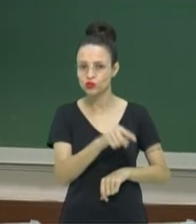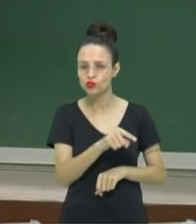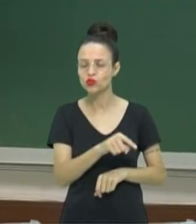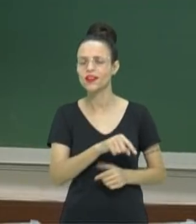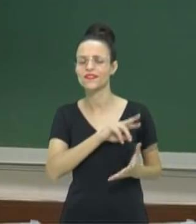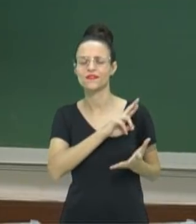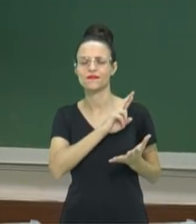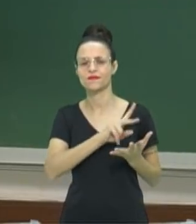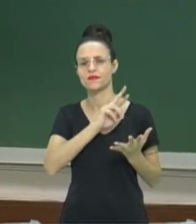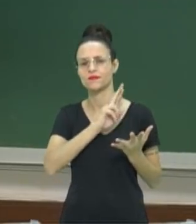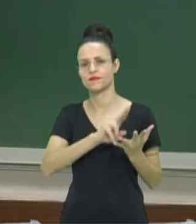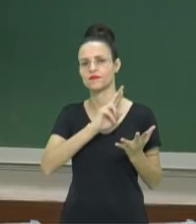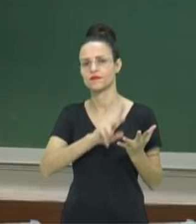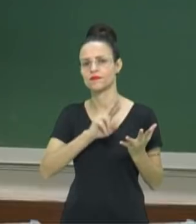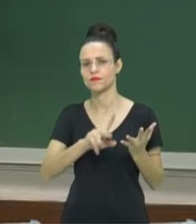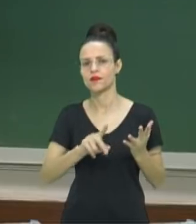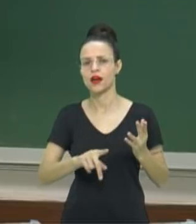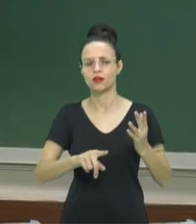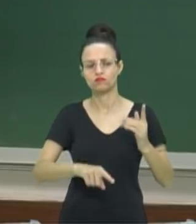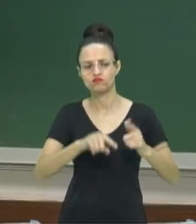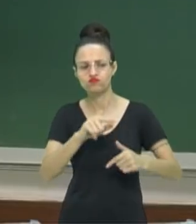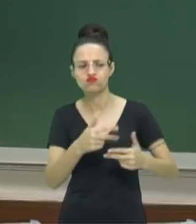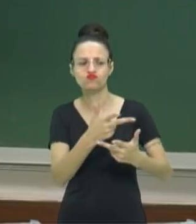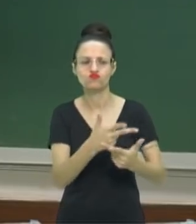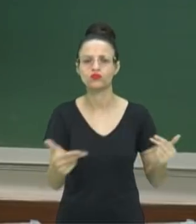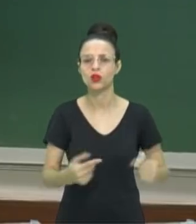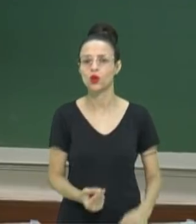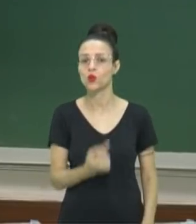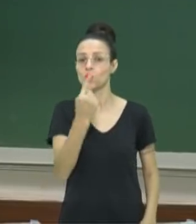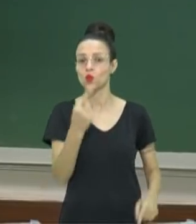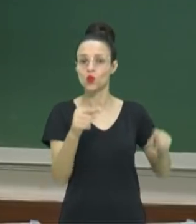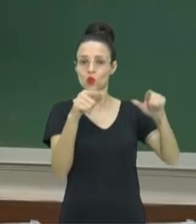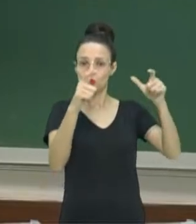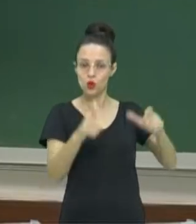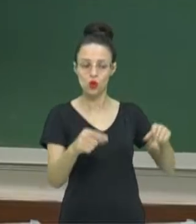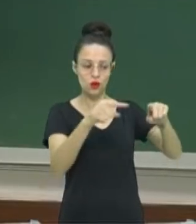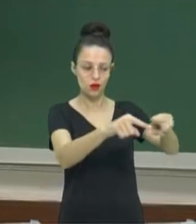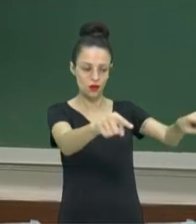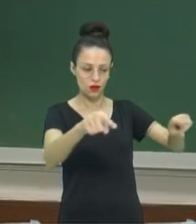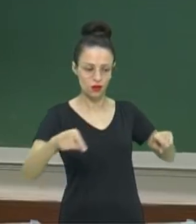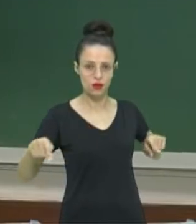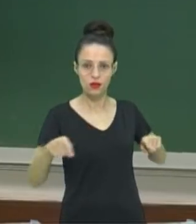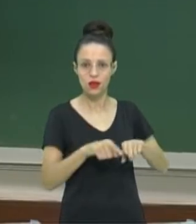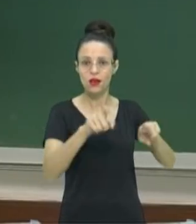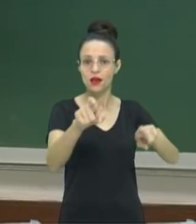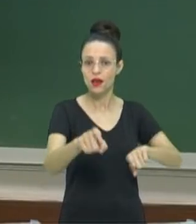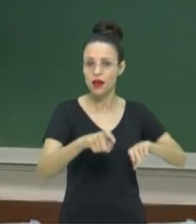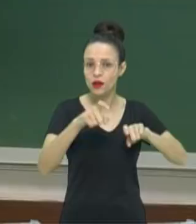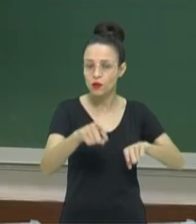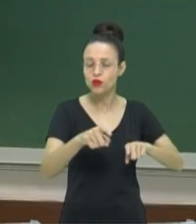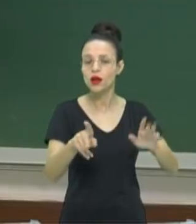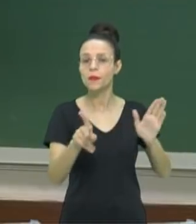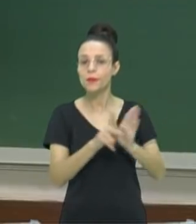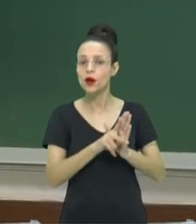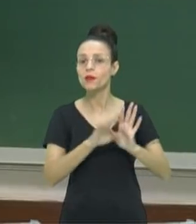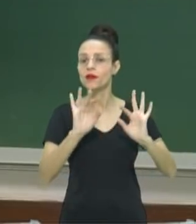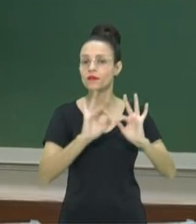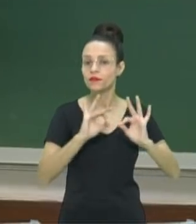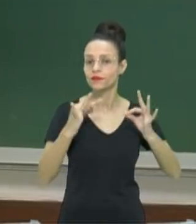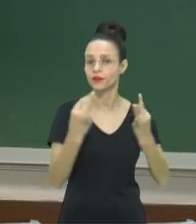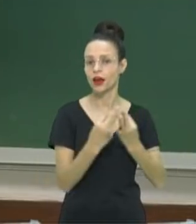Cultivar diversos itens em uma propriedade rural e é agricultura de